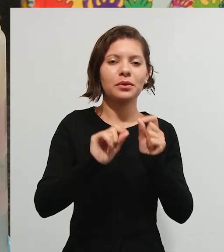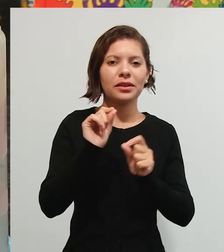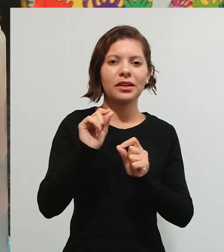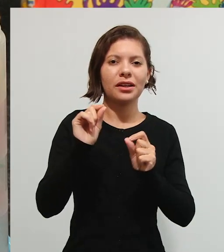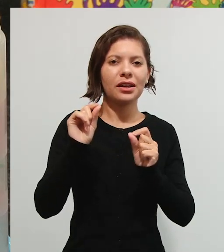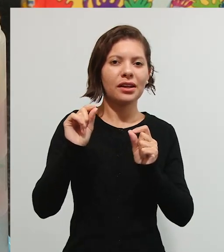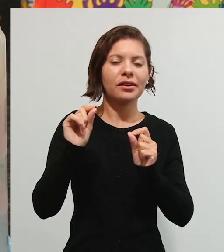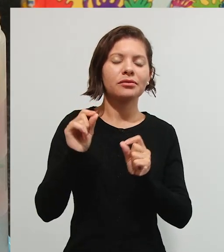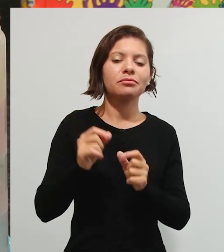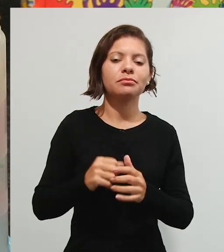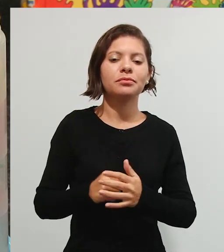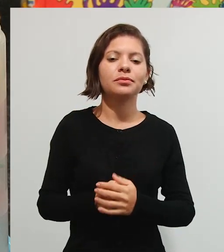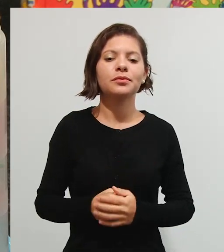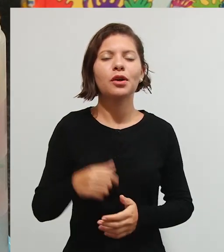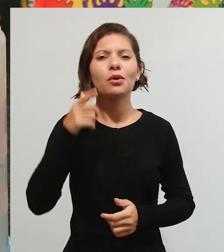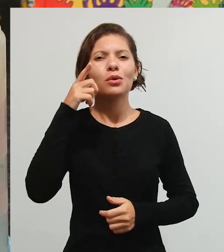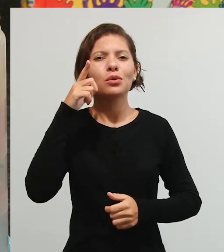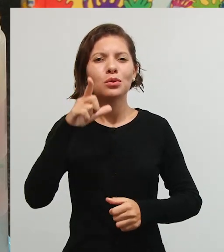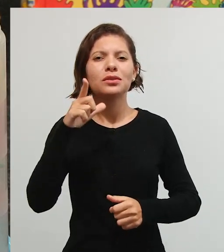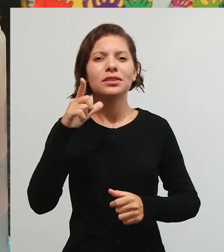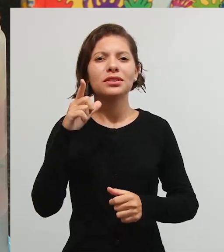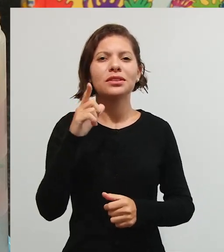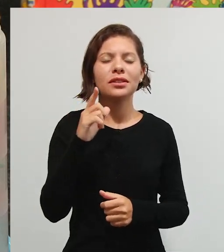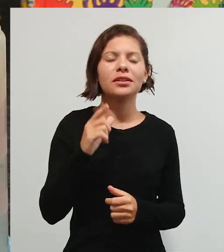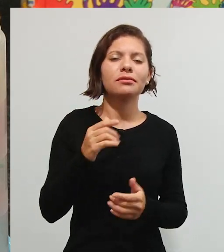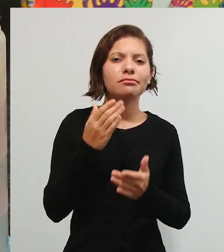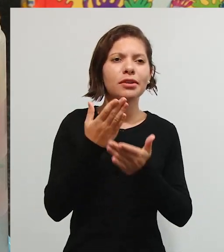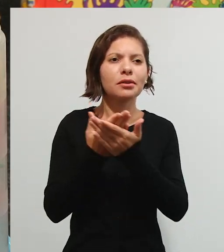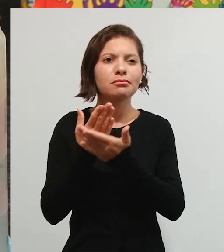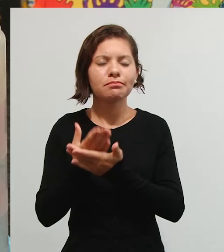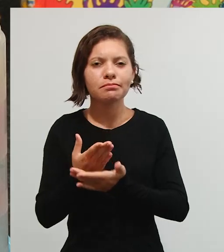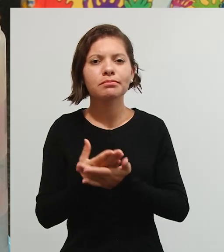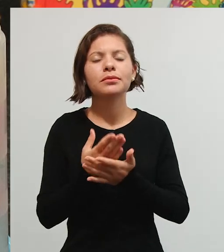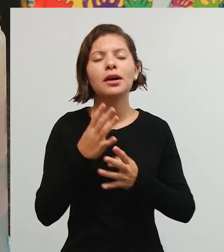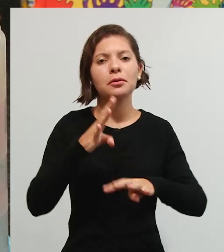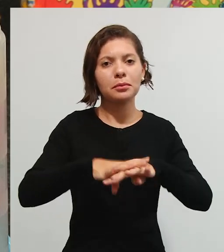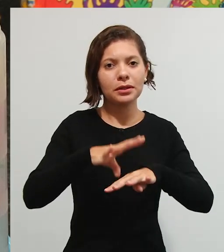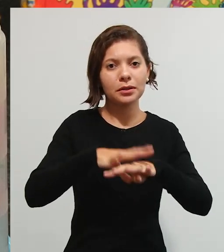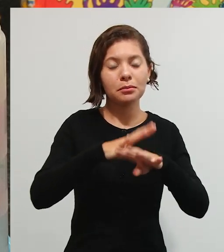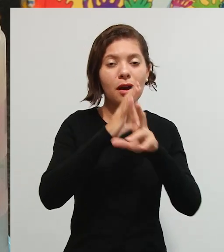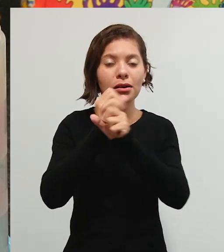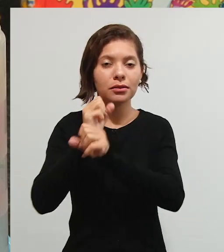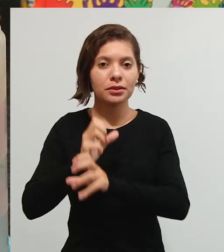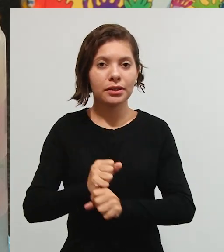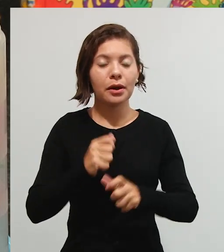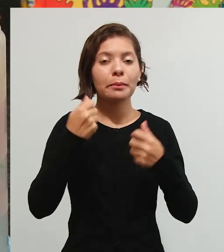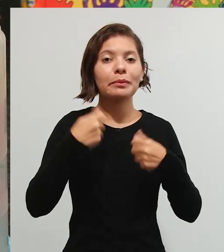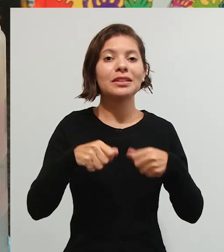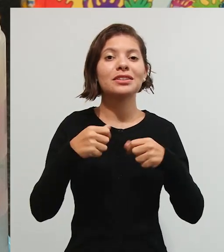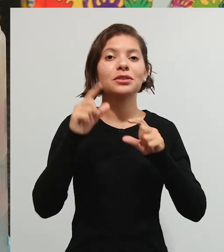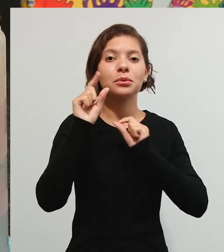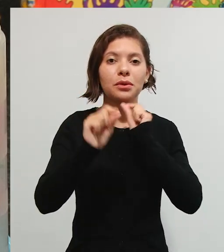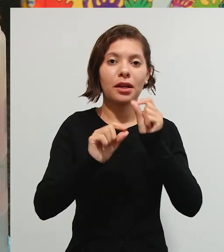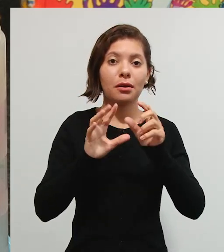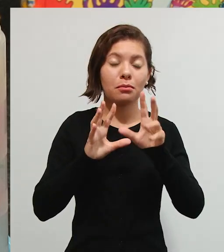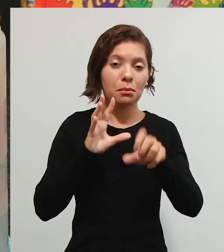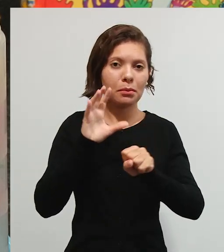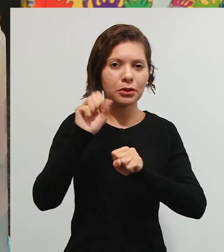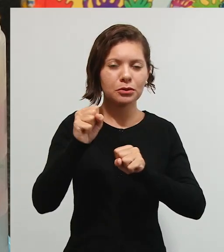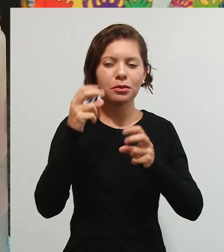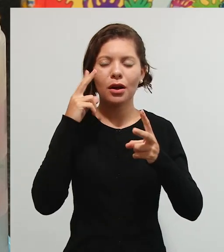dessa capacidade matemática, desse raciocínio, ela precisa manipular, ela precisa